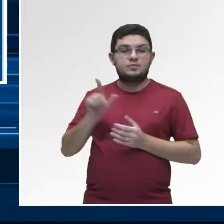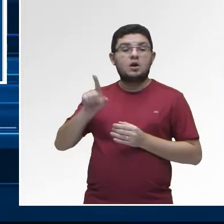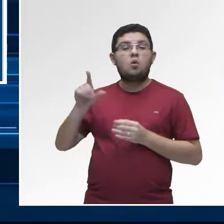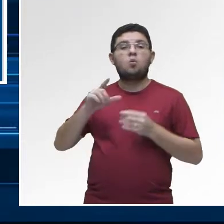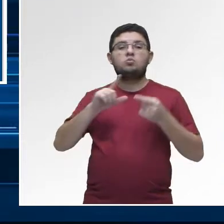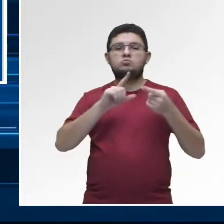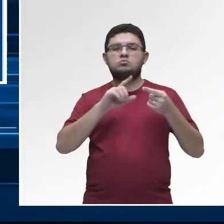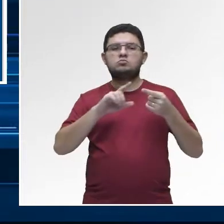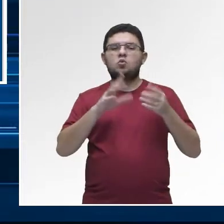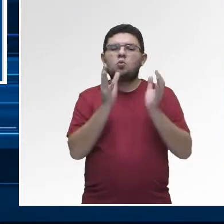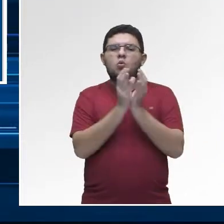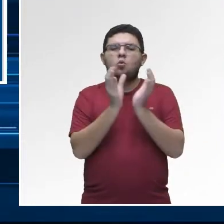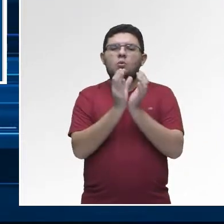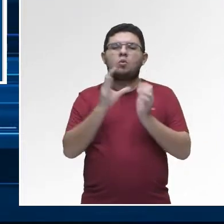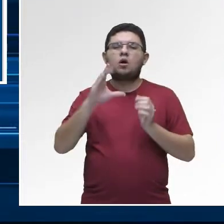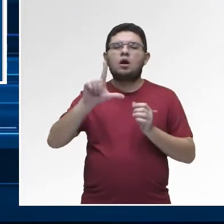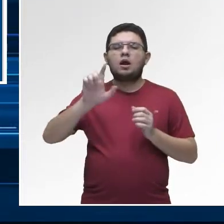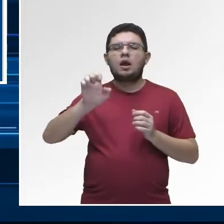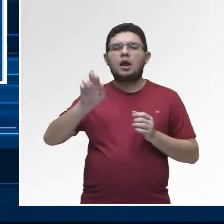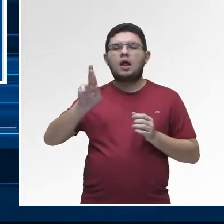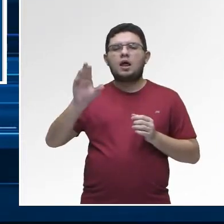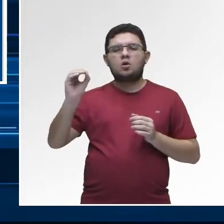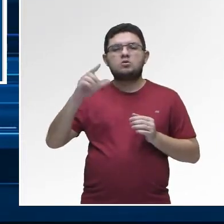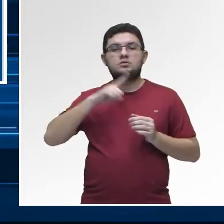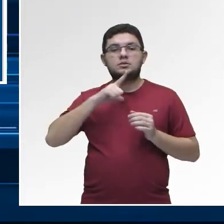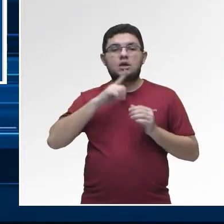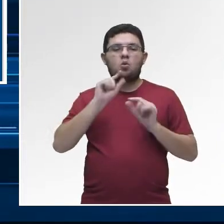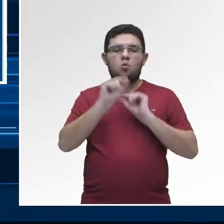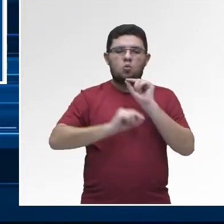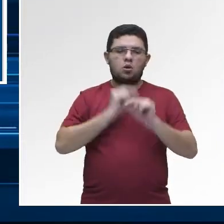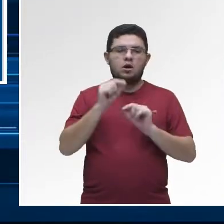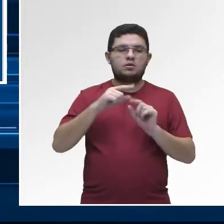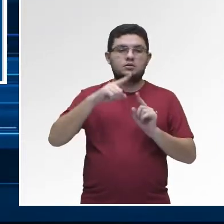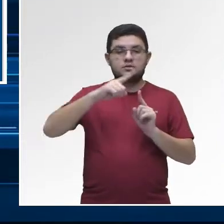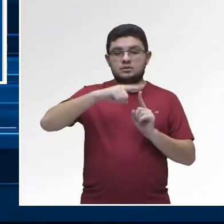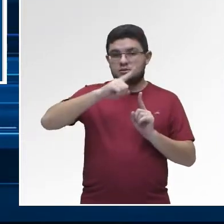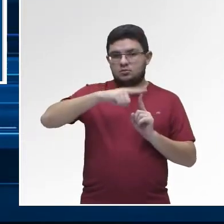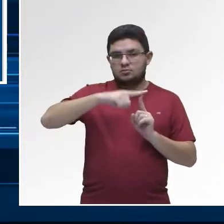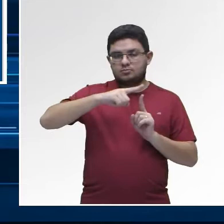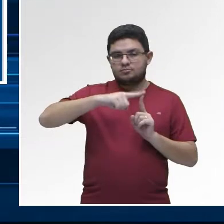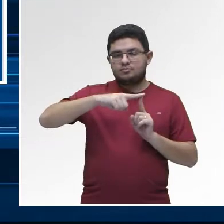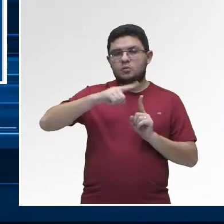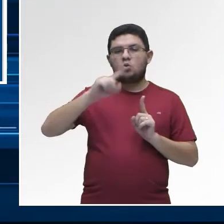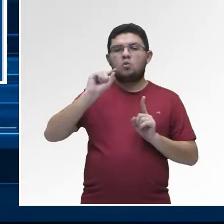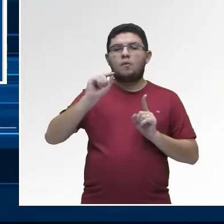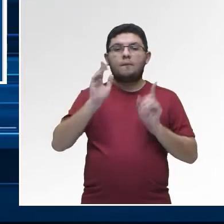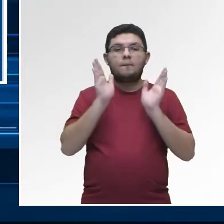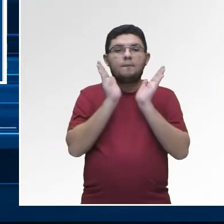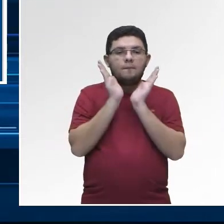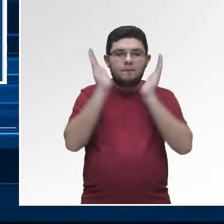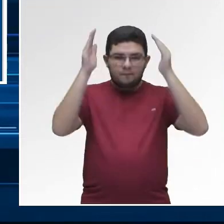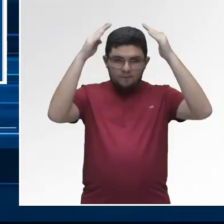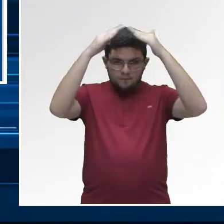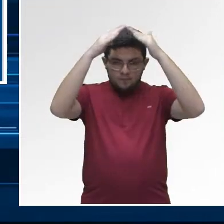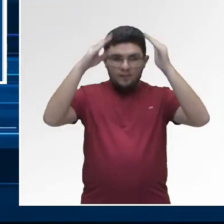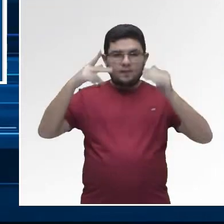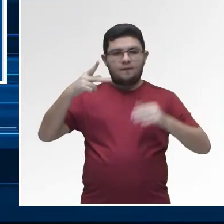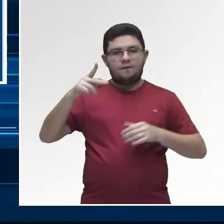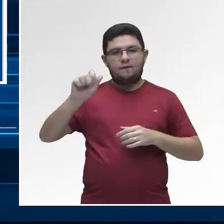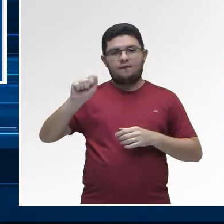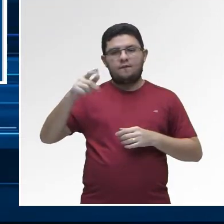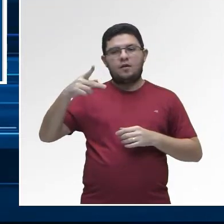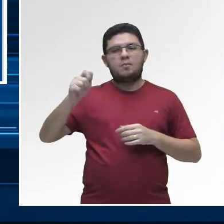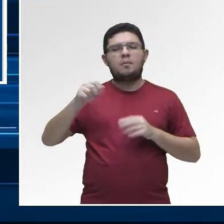clero, nós vamos ter o Papa, né, que funciona como se fosse um rei, né? Também a igreja católica era uma